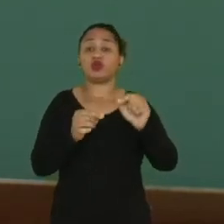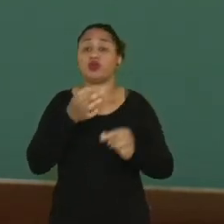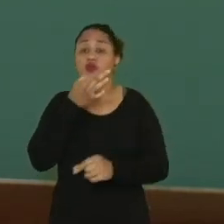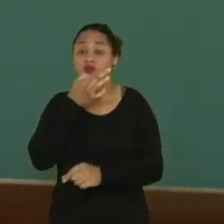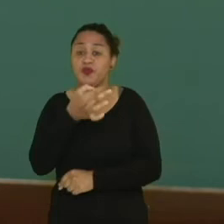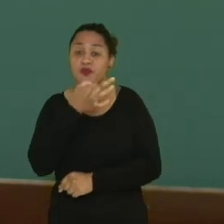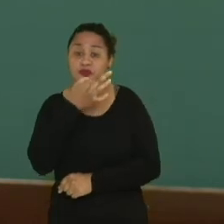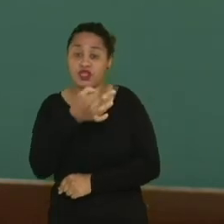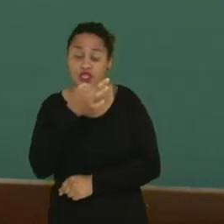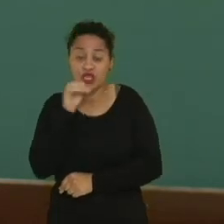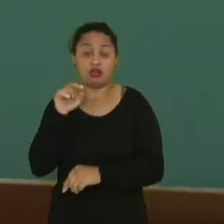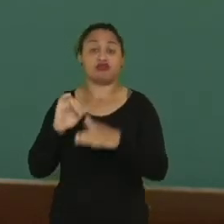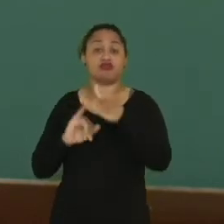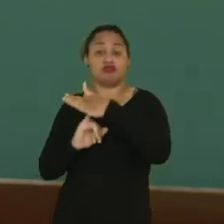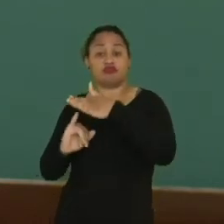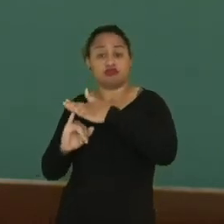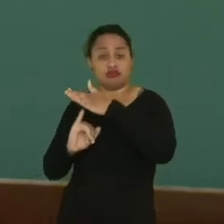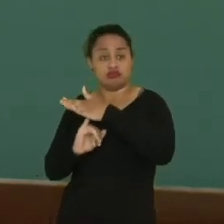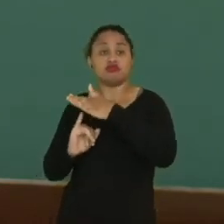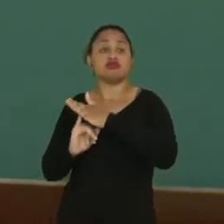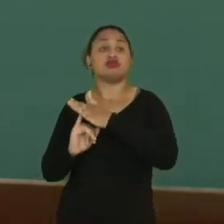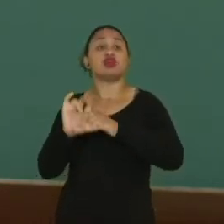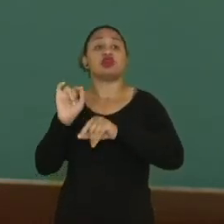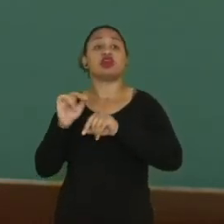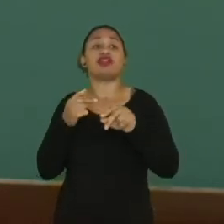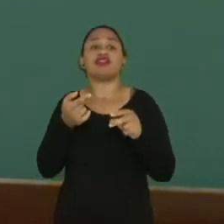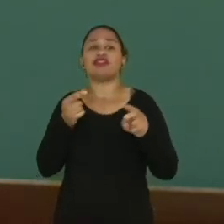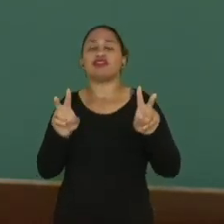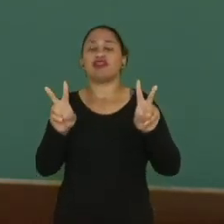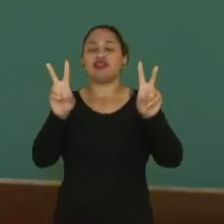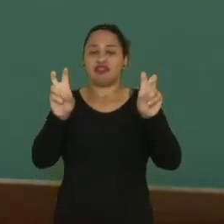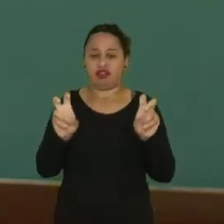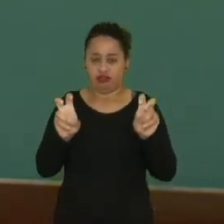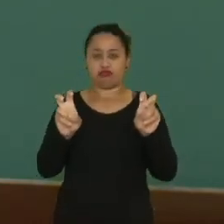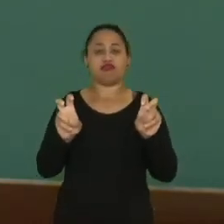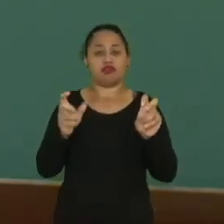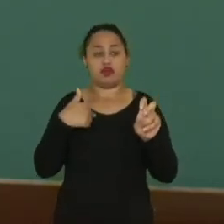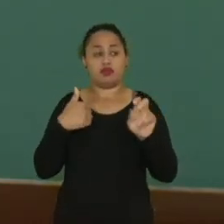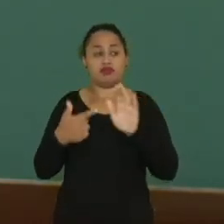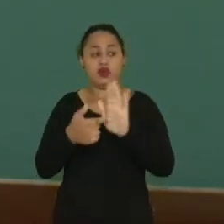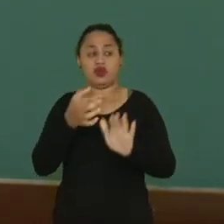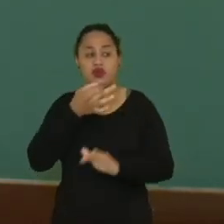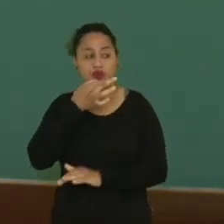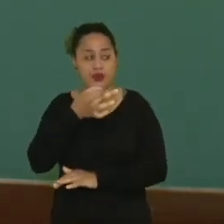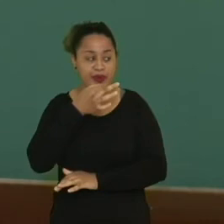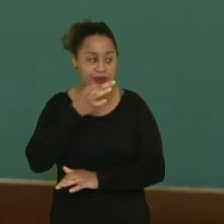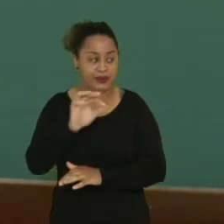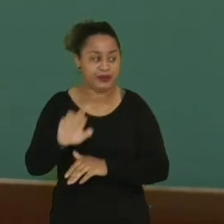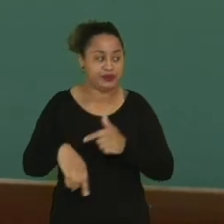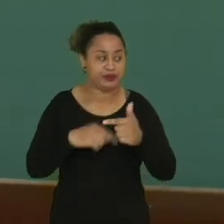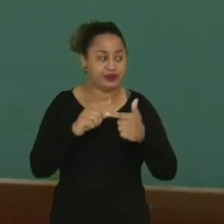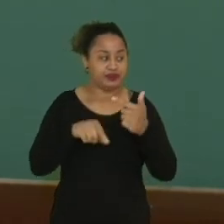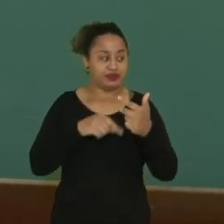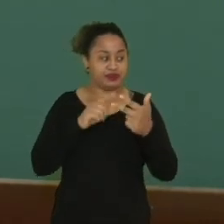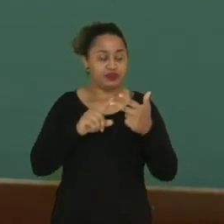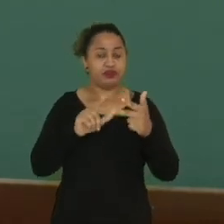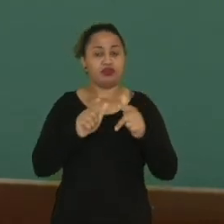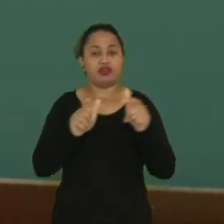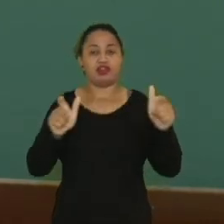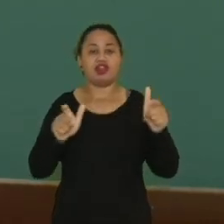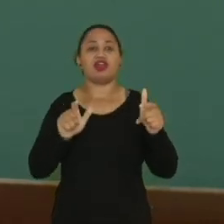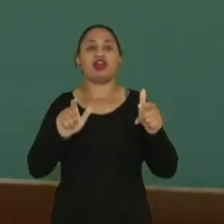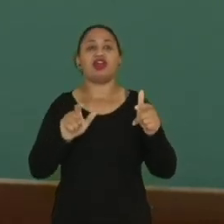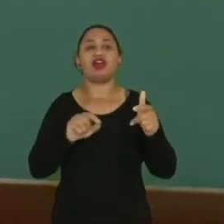a opinião da instituição a respeito de um determinado assunto geralmente